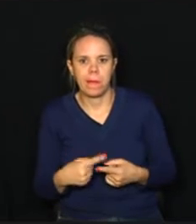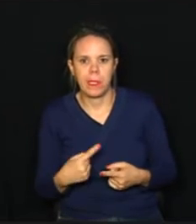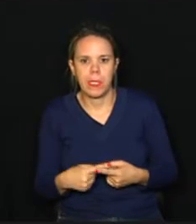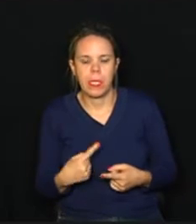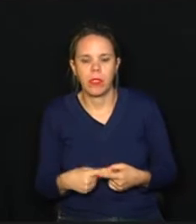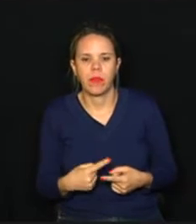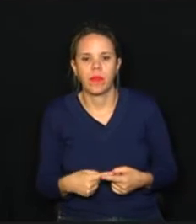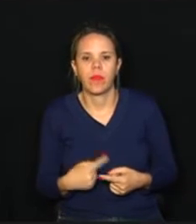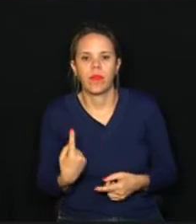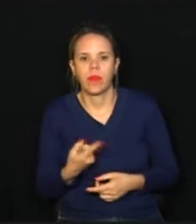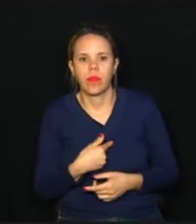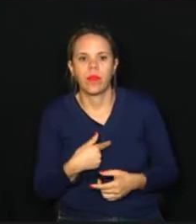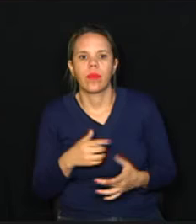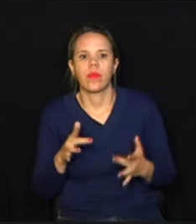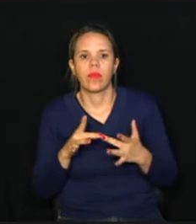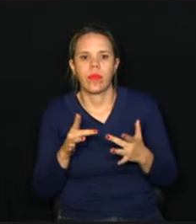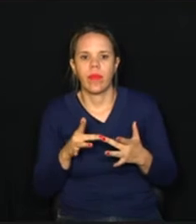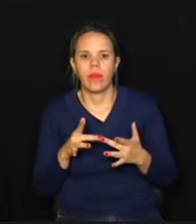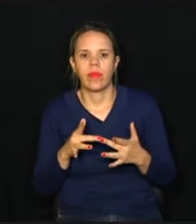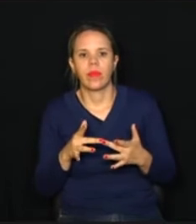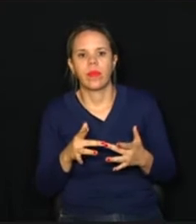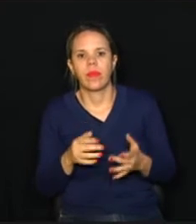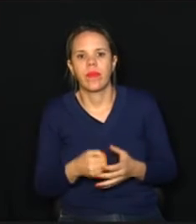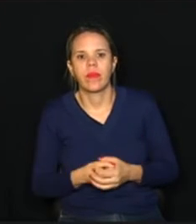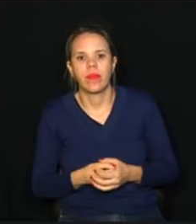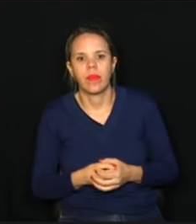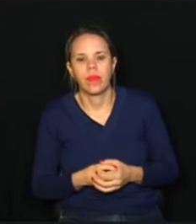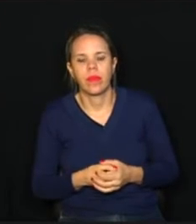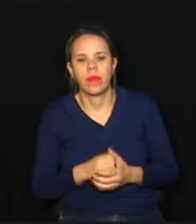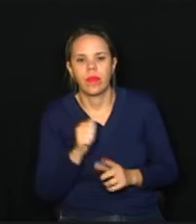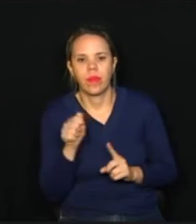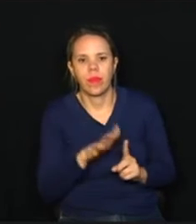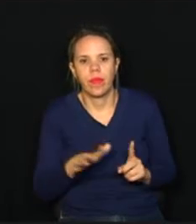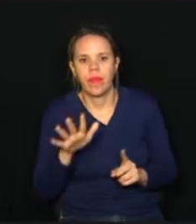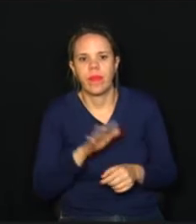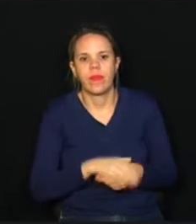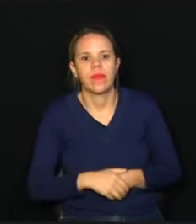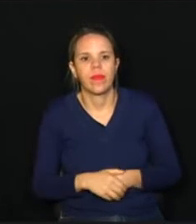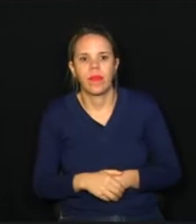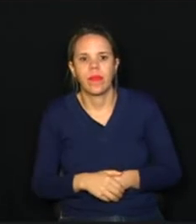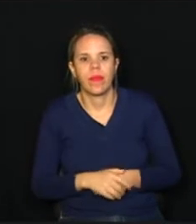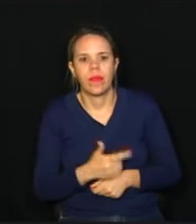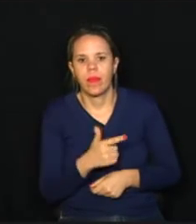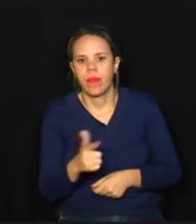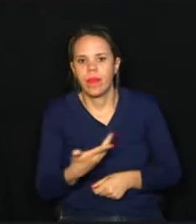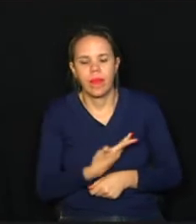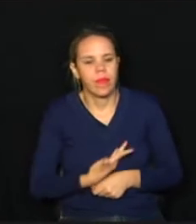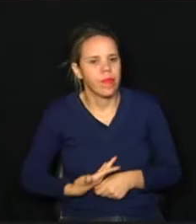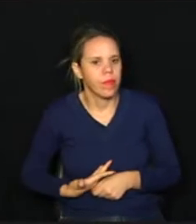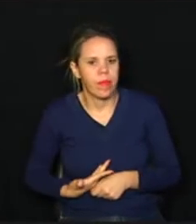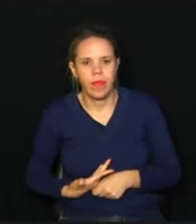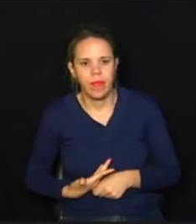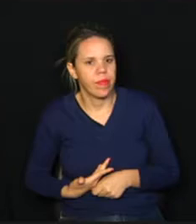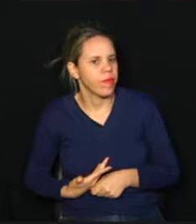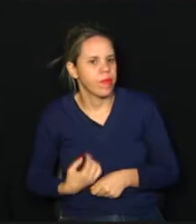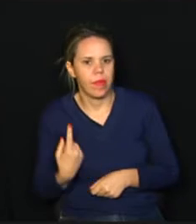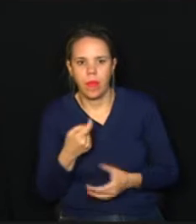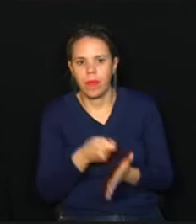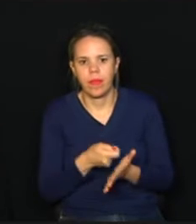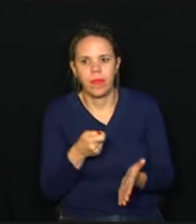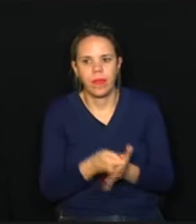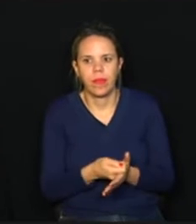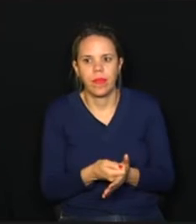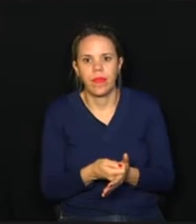a nossa relação é com a sociedade e não com o governo. A nossa obrigação